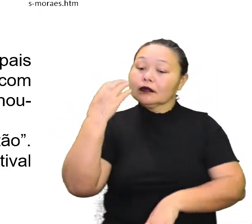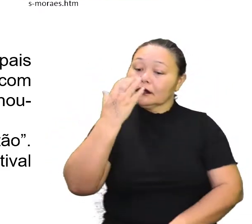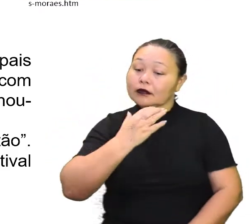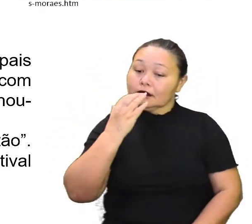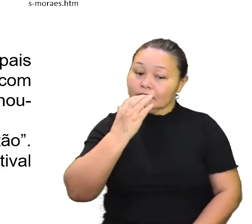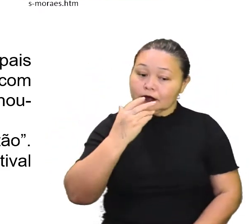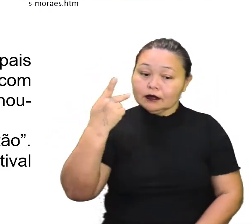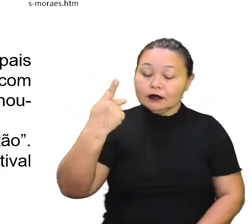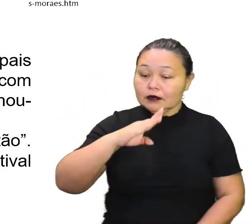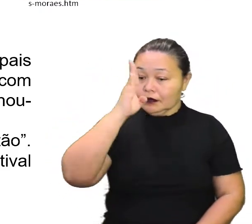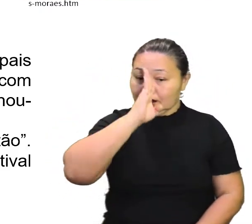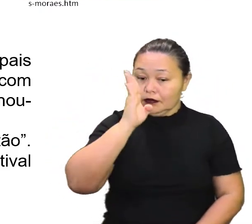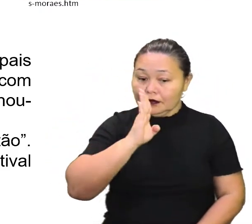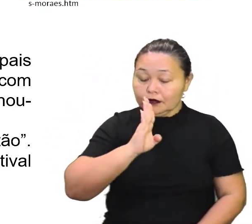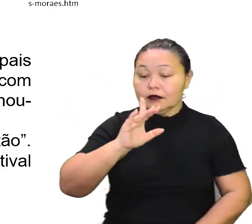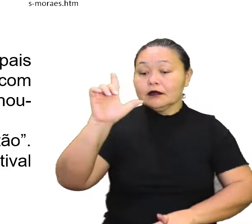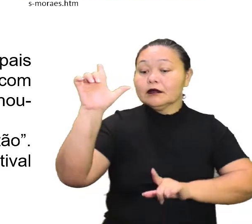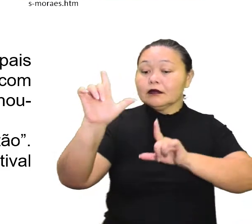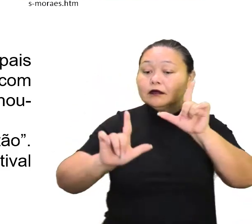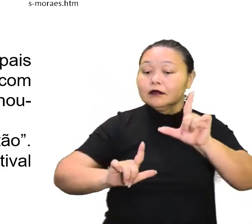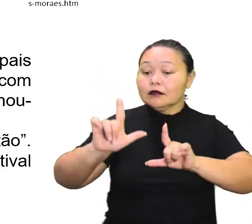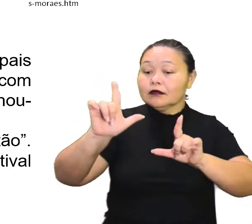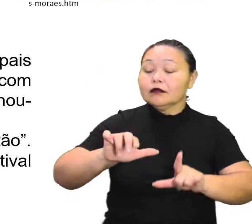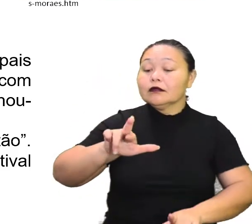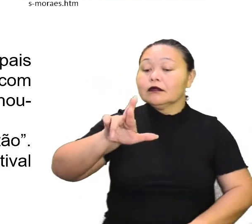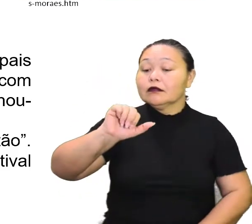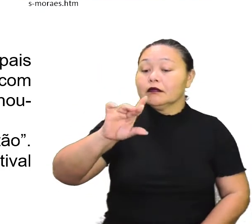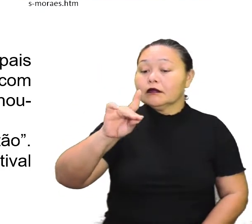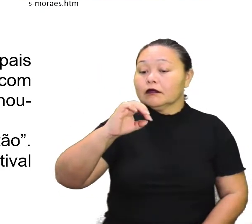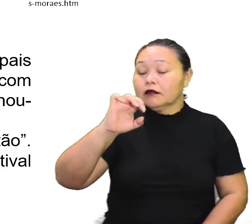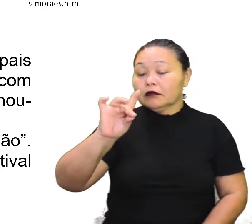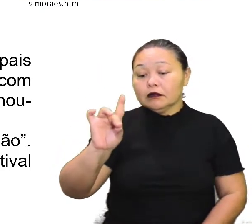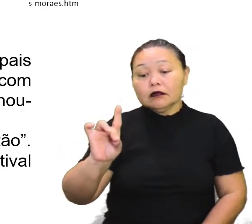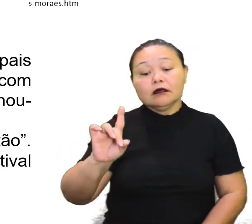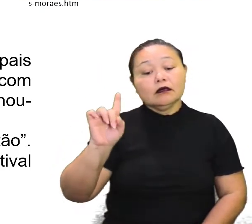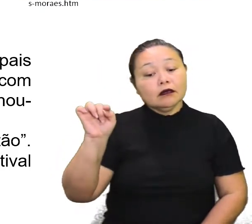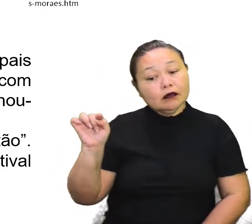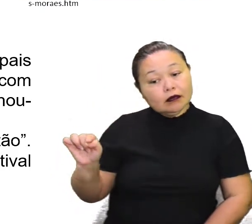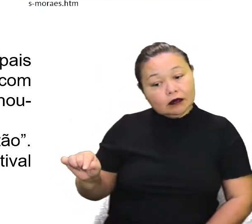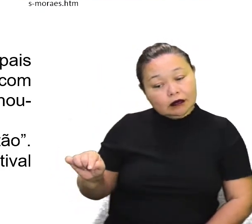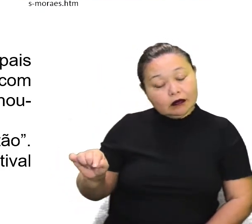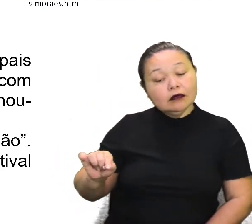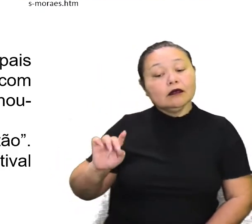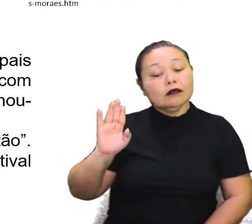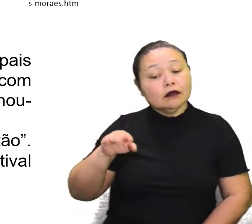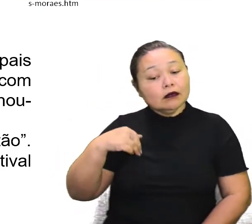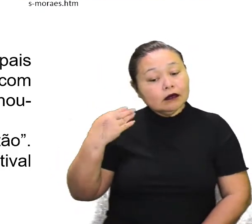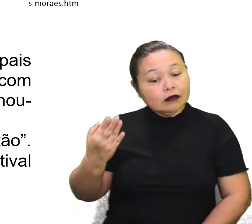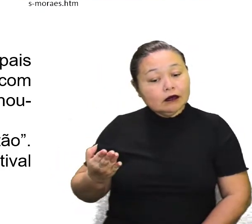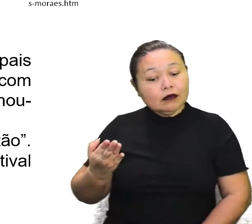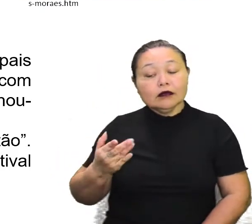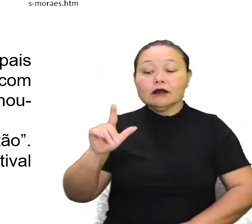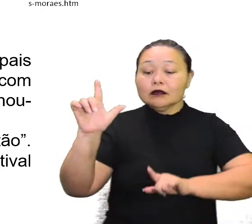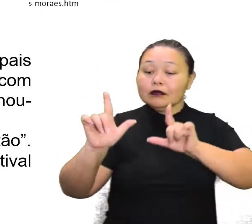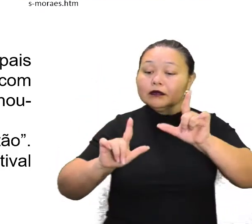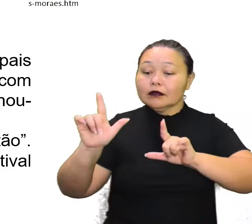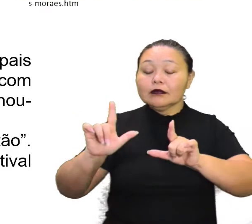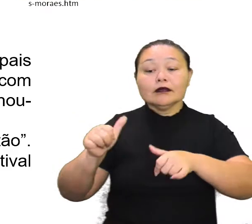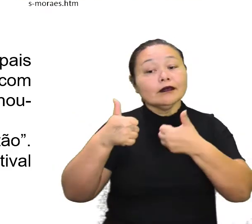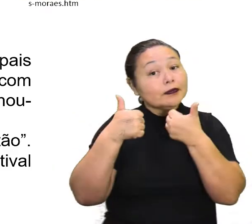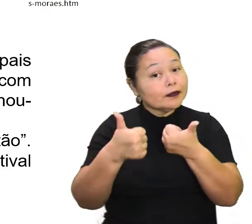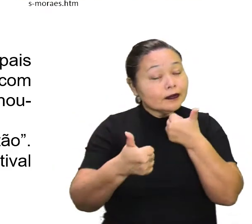exatamente na TV Record, né? Então esse festival foi promovido exatamente por essa rede